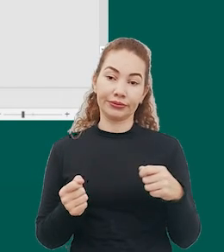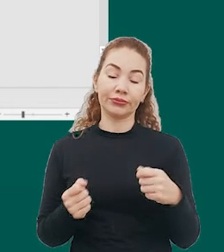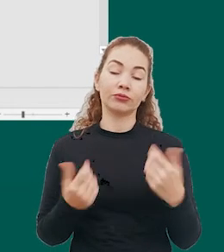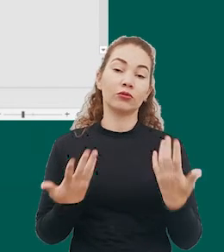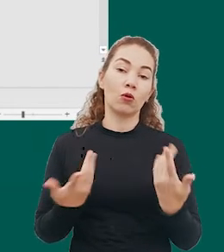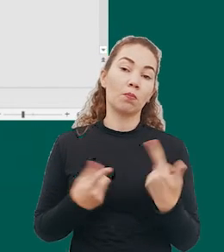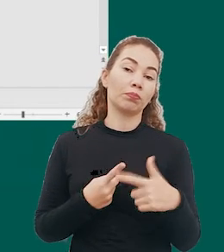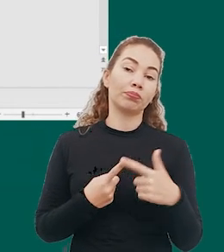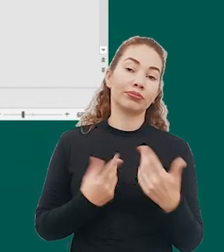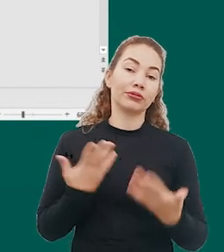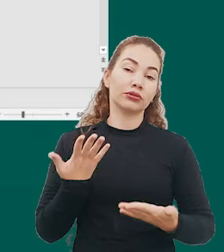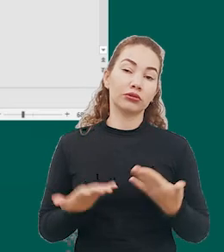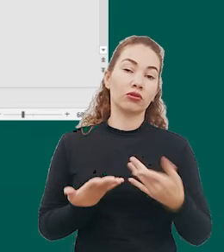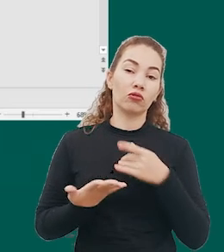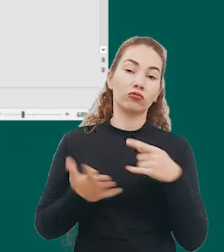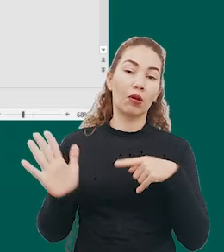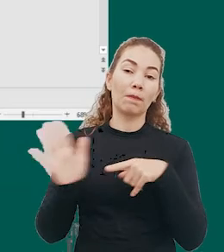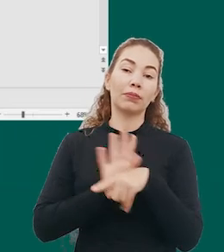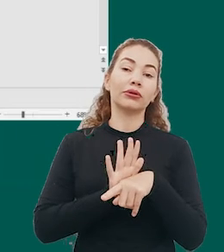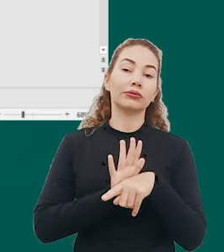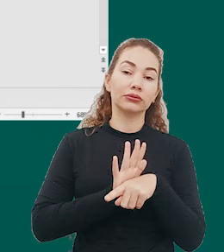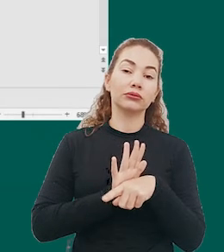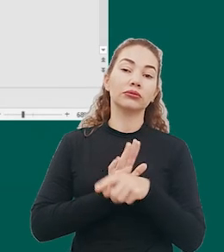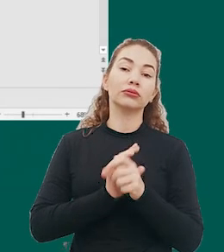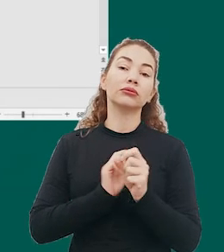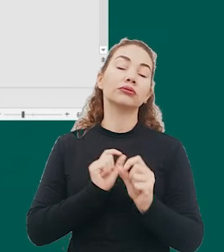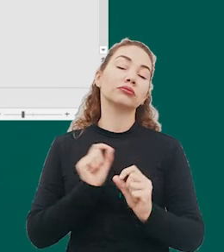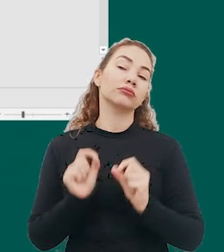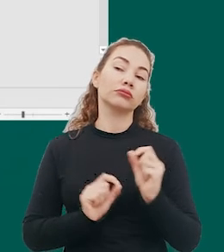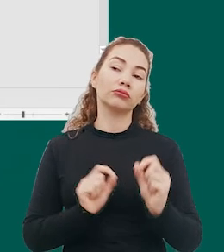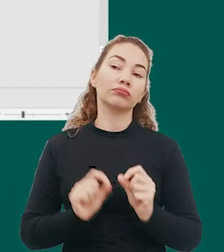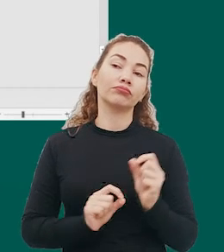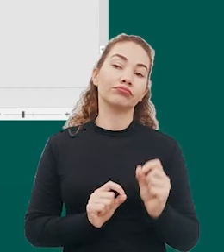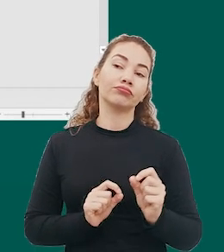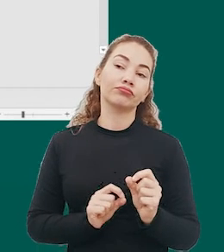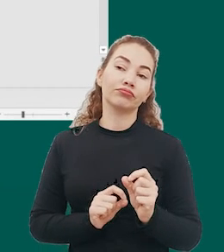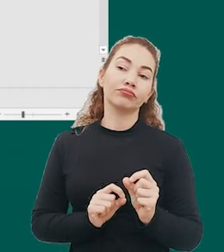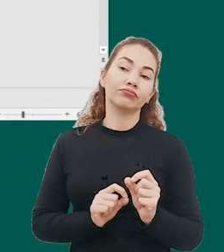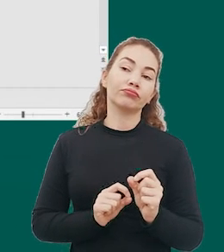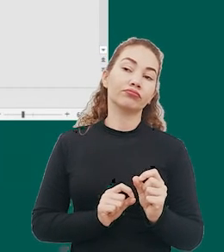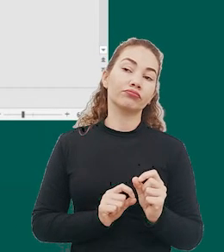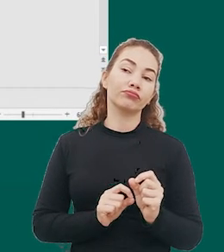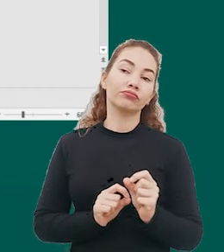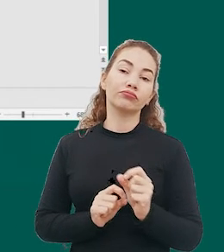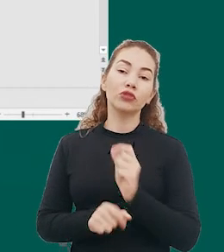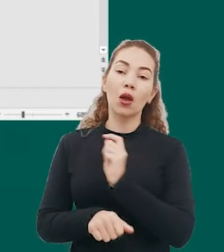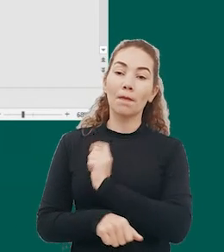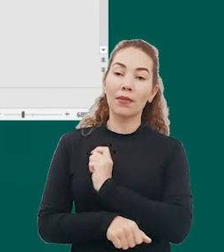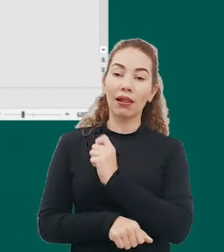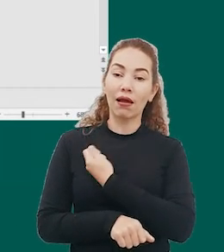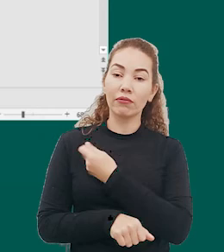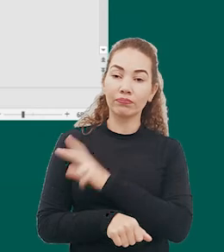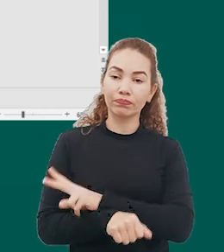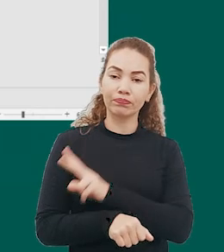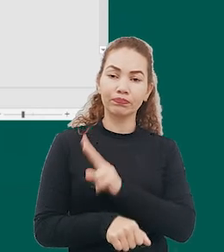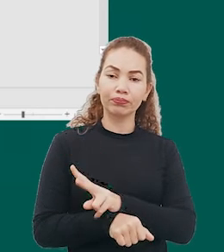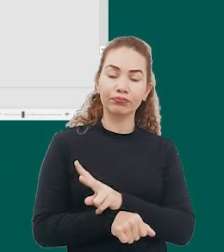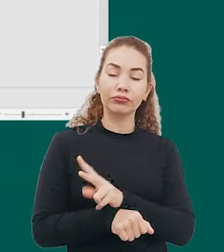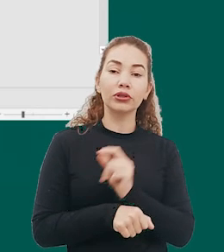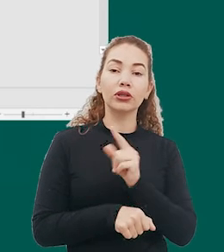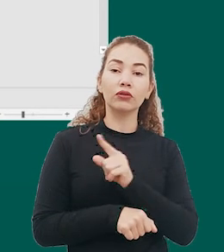Porque daqui a pouco vocês podem ser questionados, né, pelo órgão fiscalizador e vocês